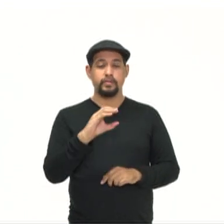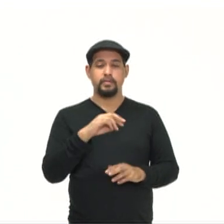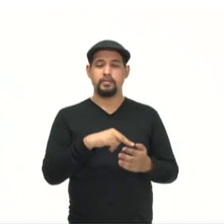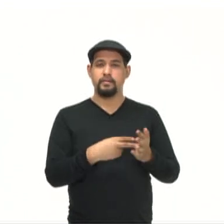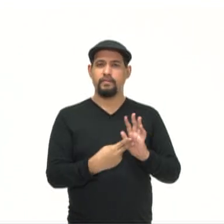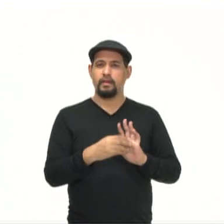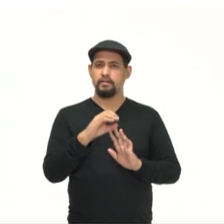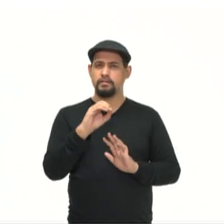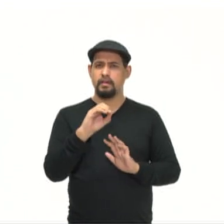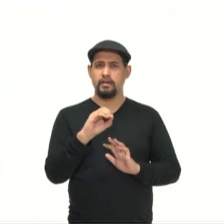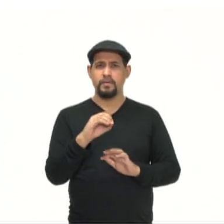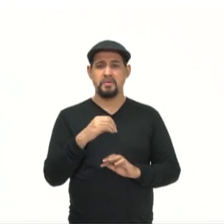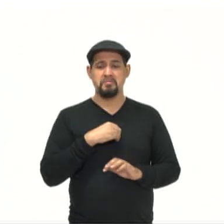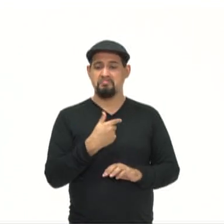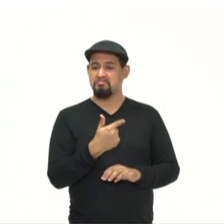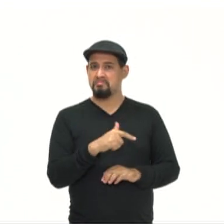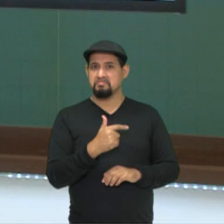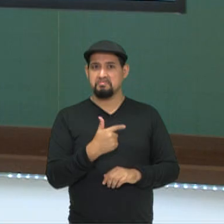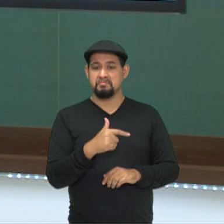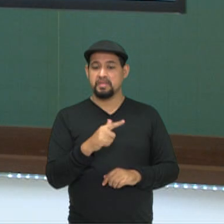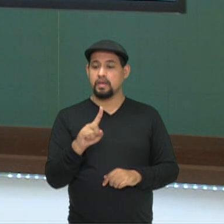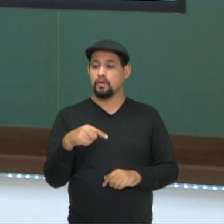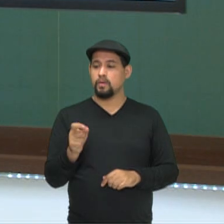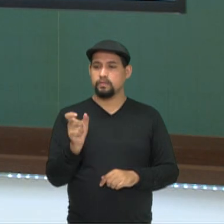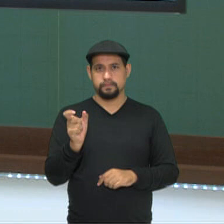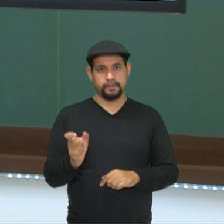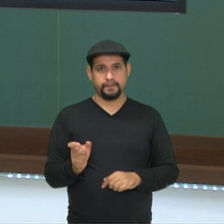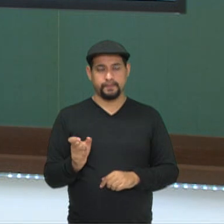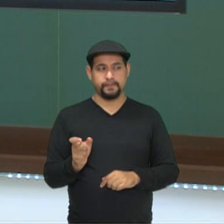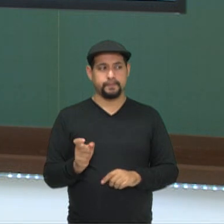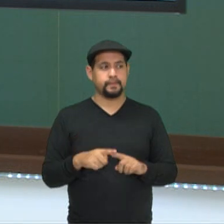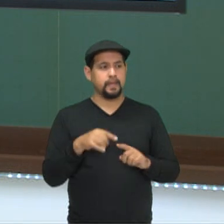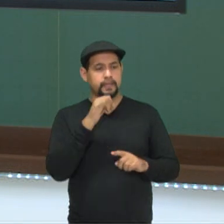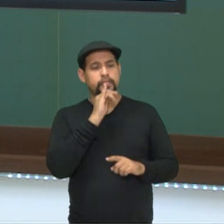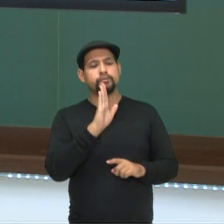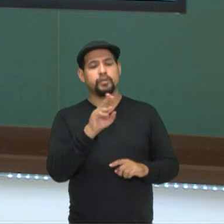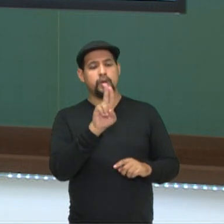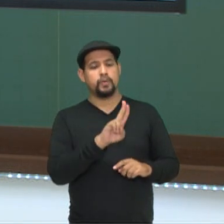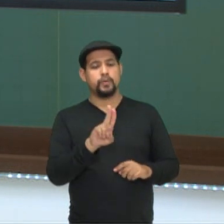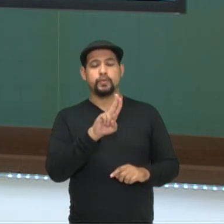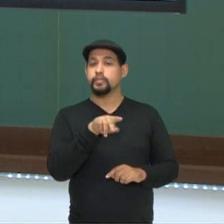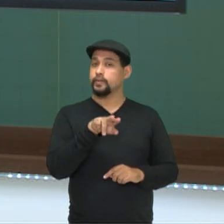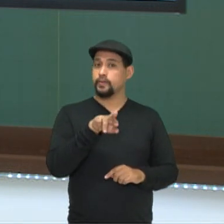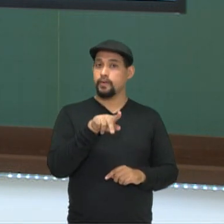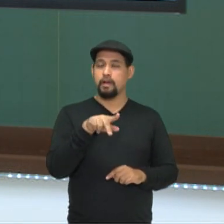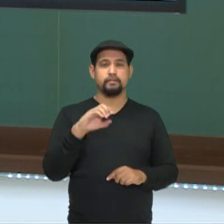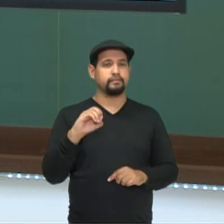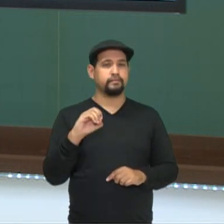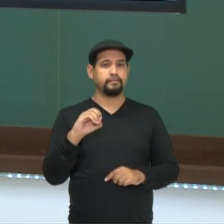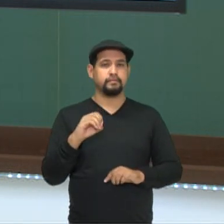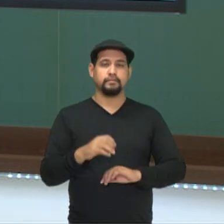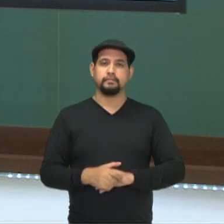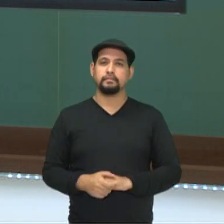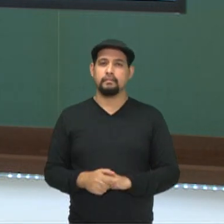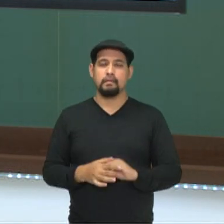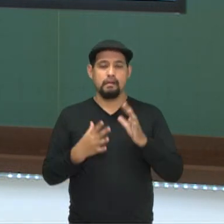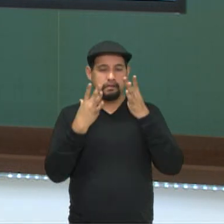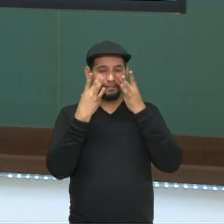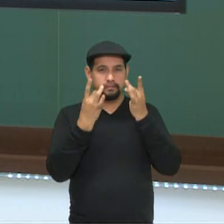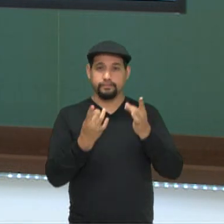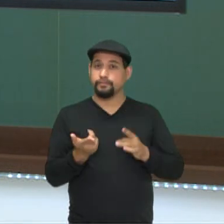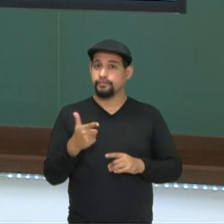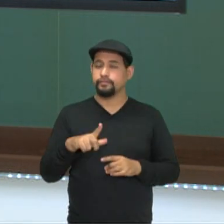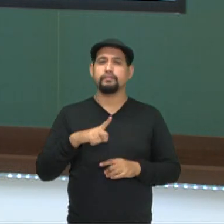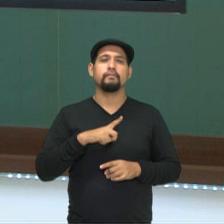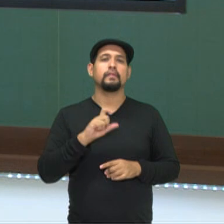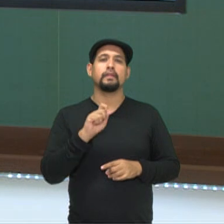60 então eu não tenho o terceiro termo Ok então eu já coloco Igual a zero repare